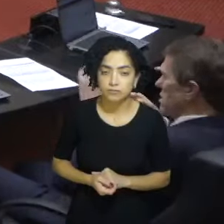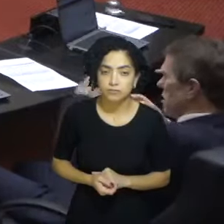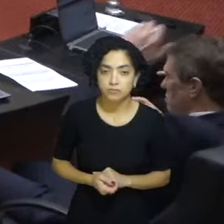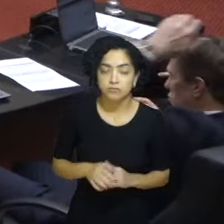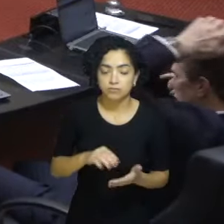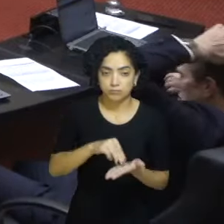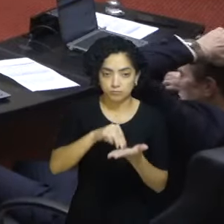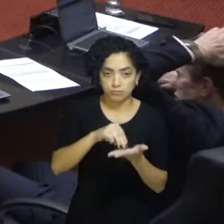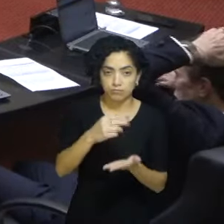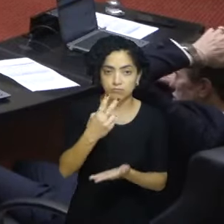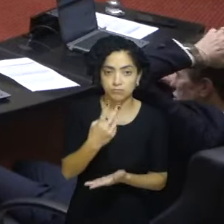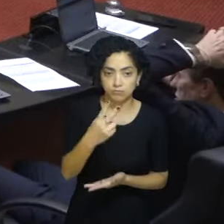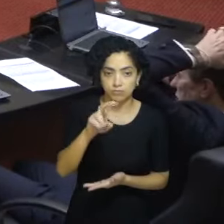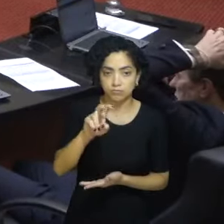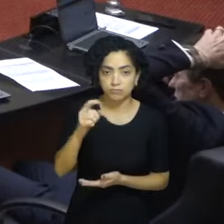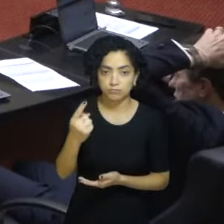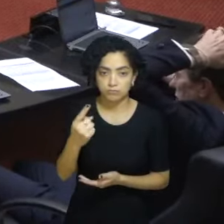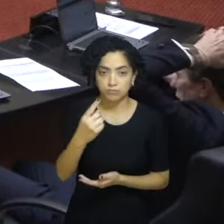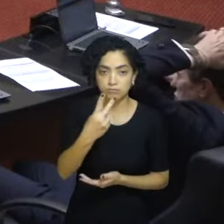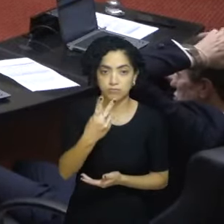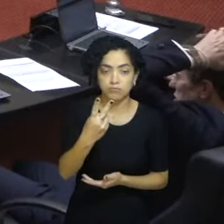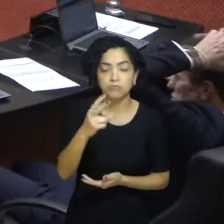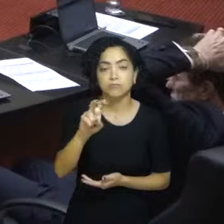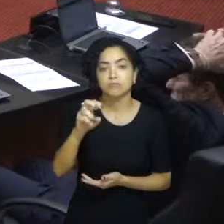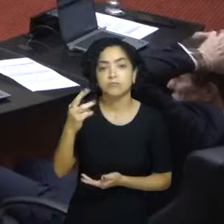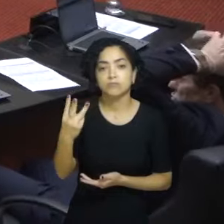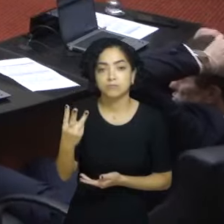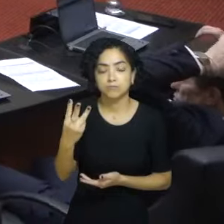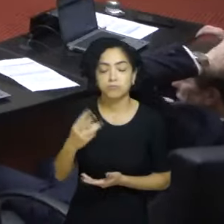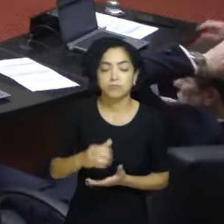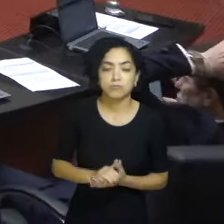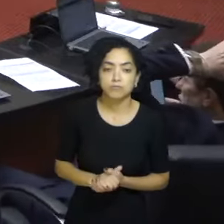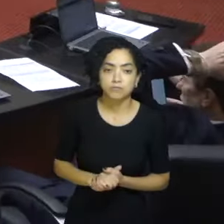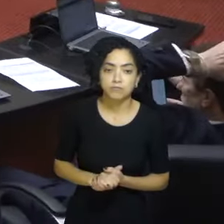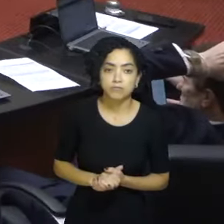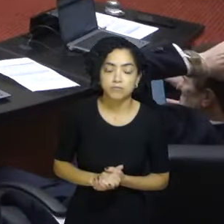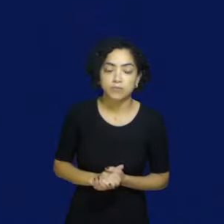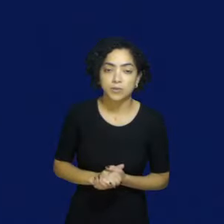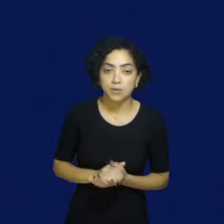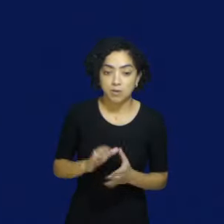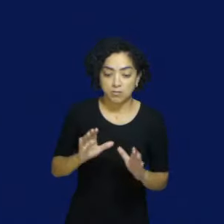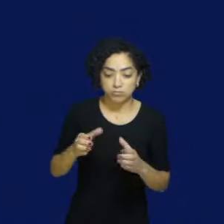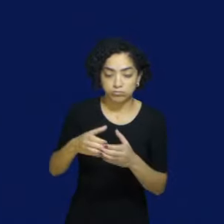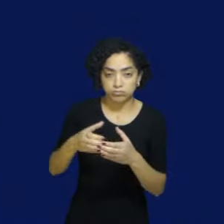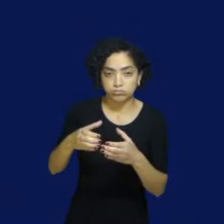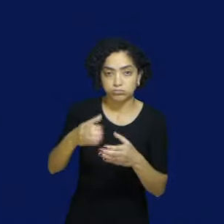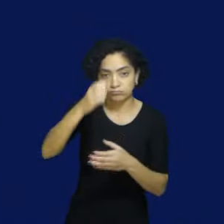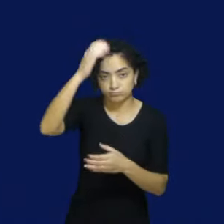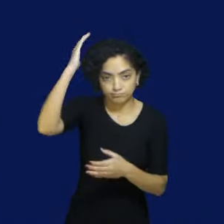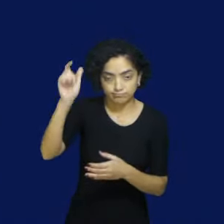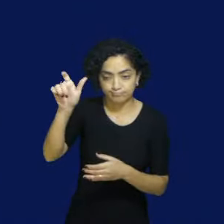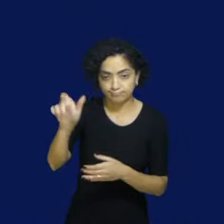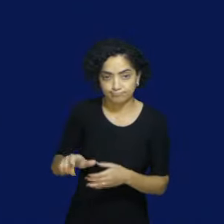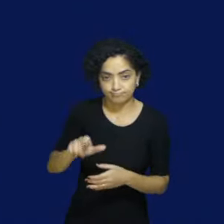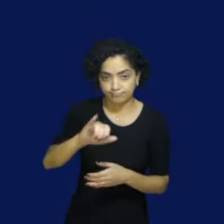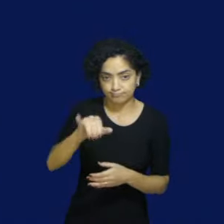Moções 251 e 253, autoria deputado Marcos da Rosa, manifestando ao bombeiro militar João Luiz